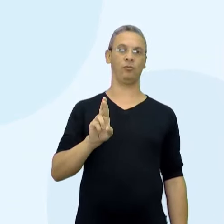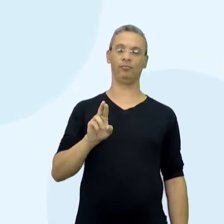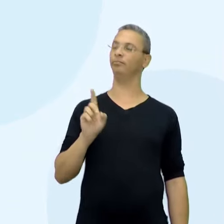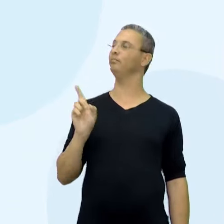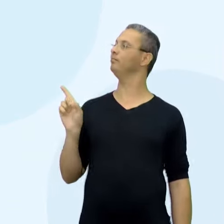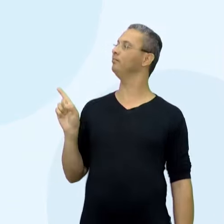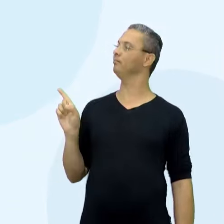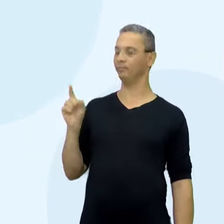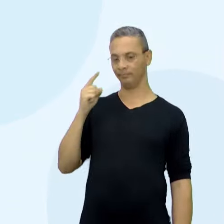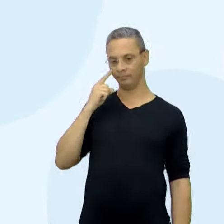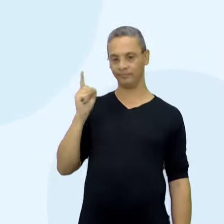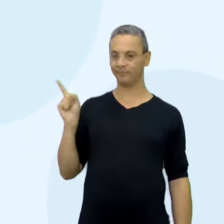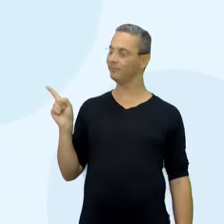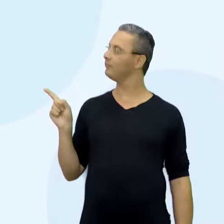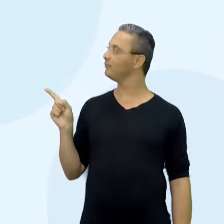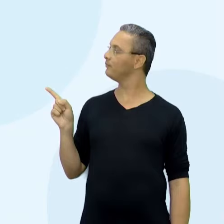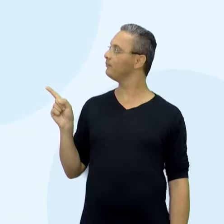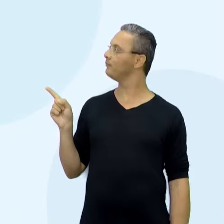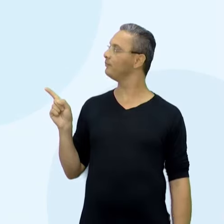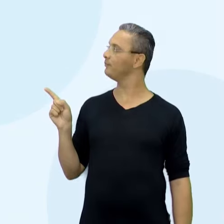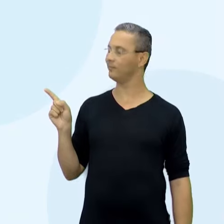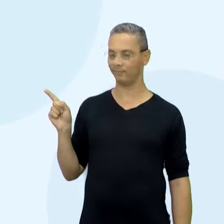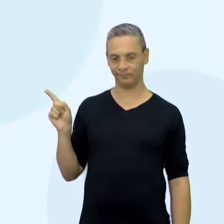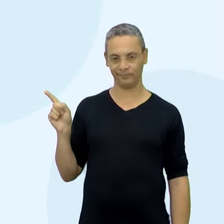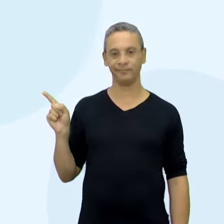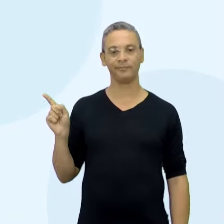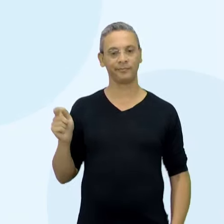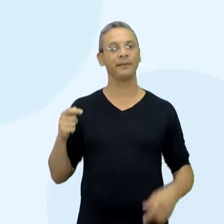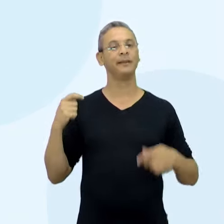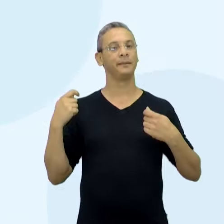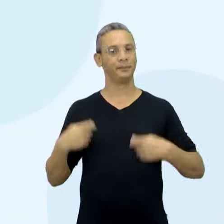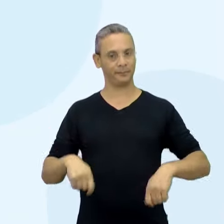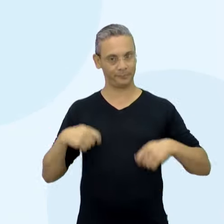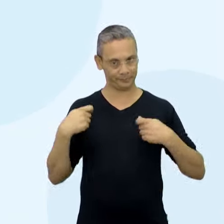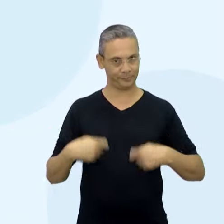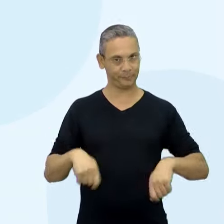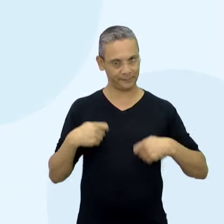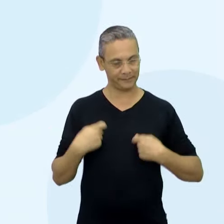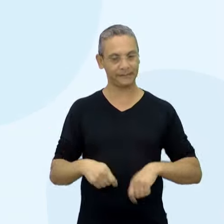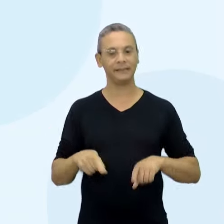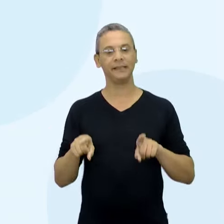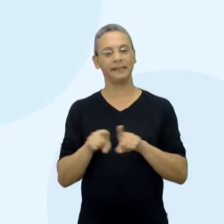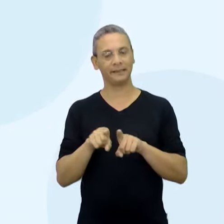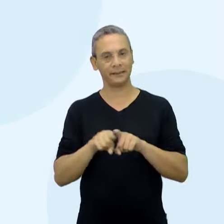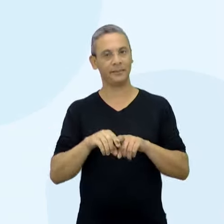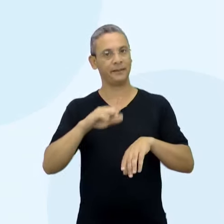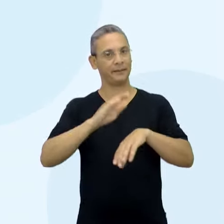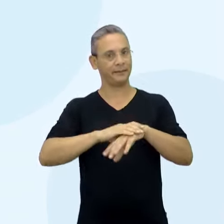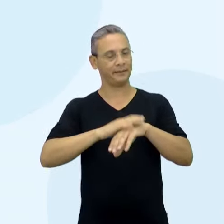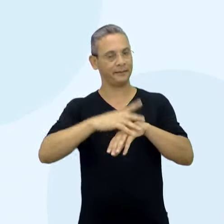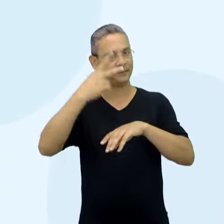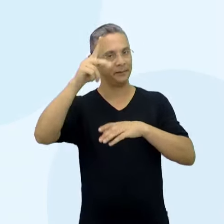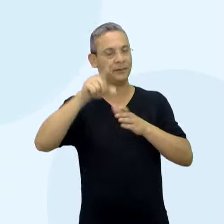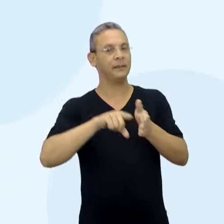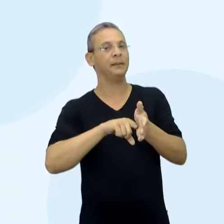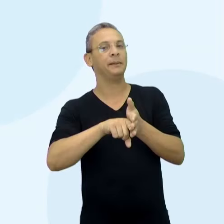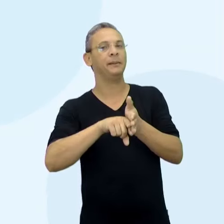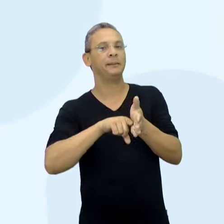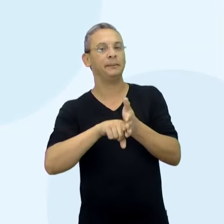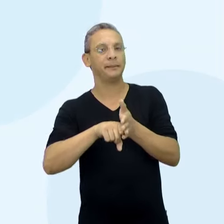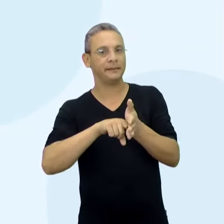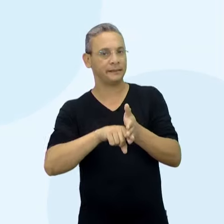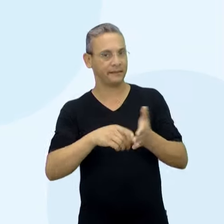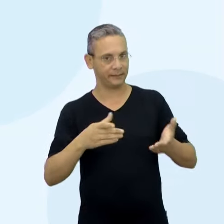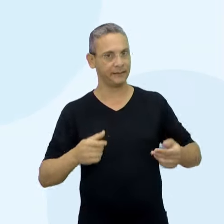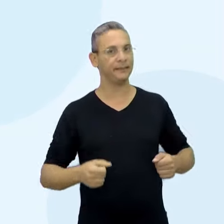funcionar, está aparecendo na tela aí para você, é claro que precisa também das suas pesquisas e tudo mais para dar aquela